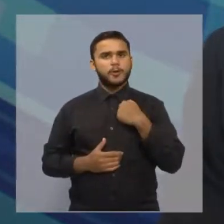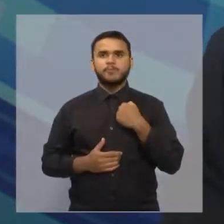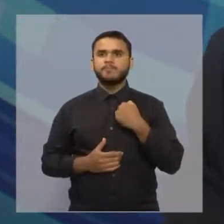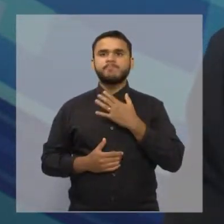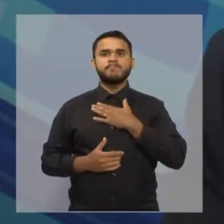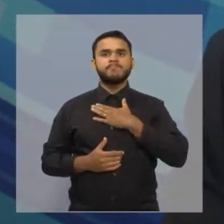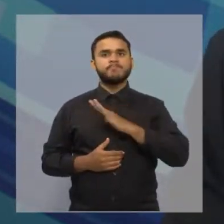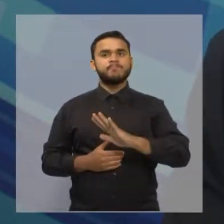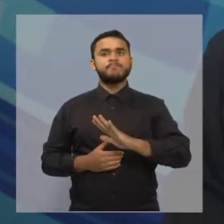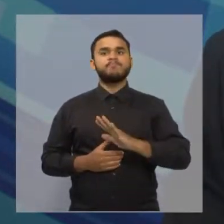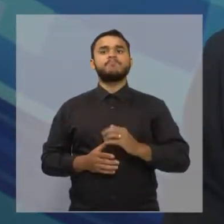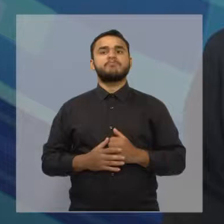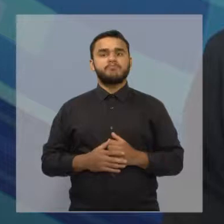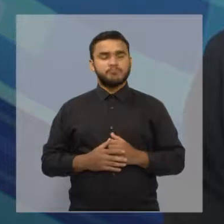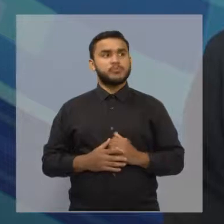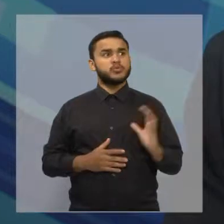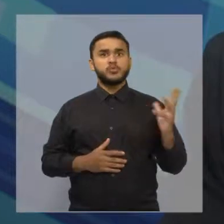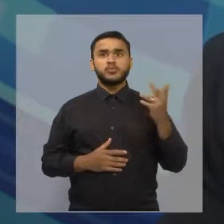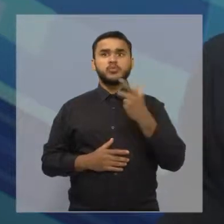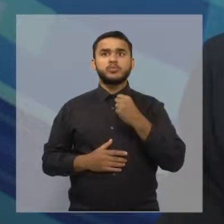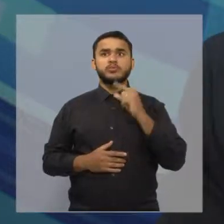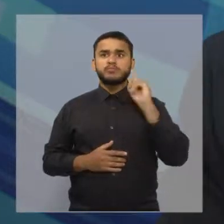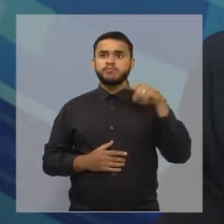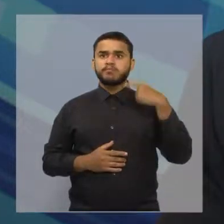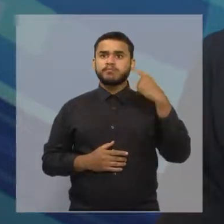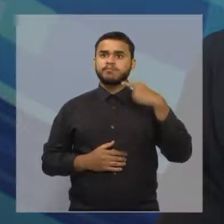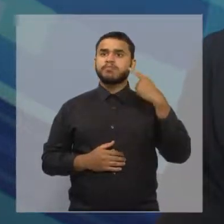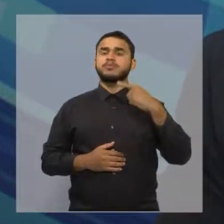uma das coisas que mais incomoda todo advogado.